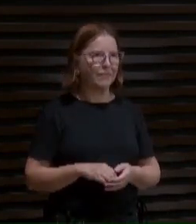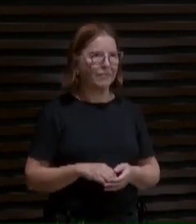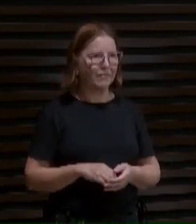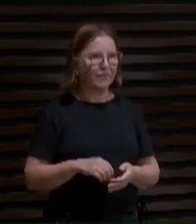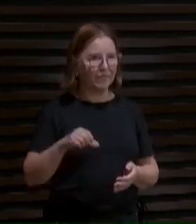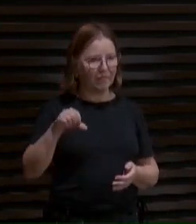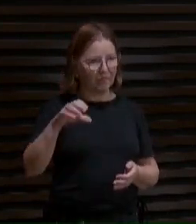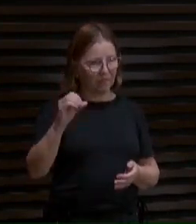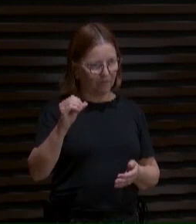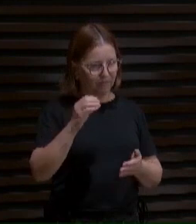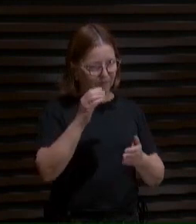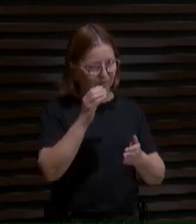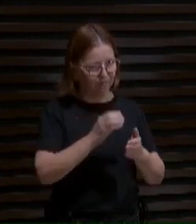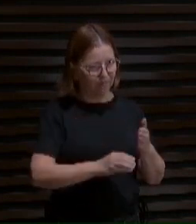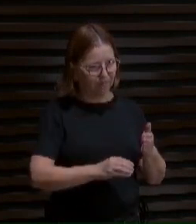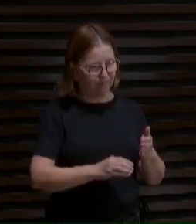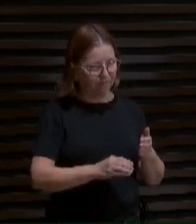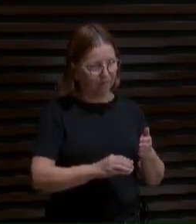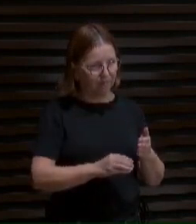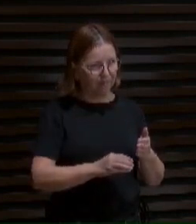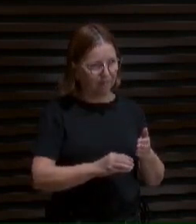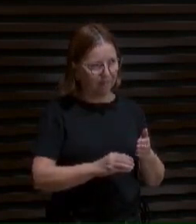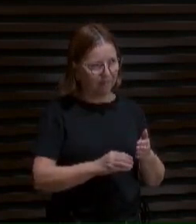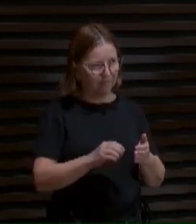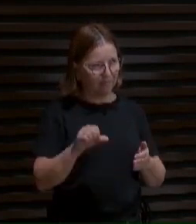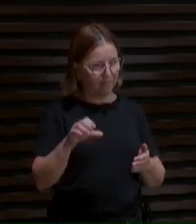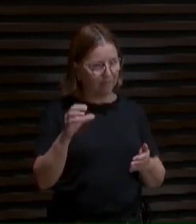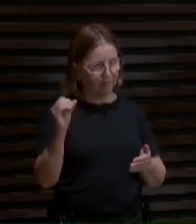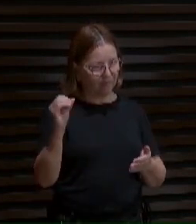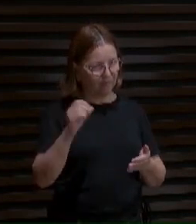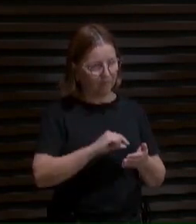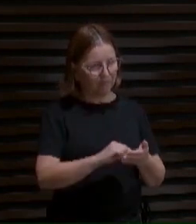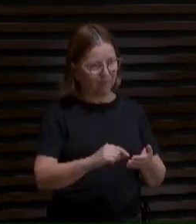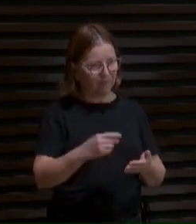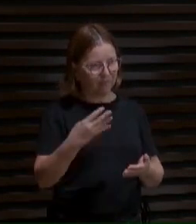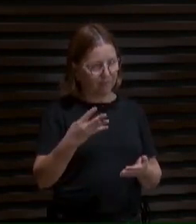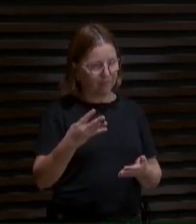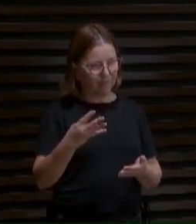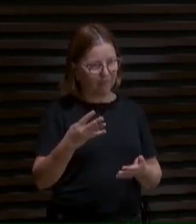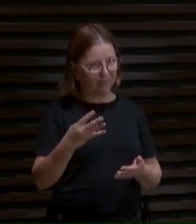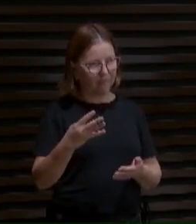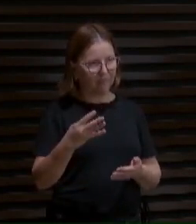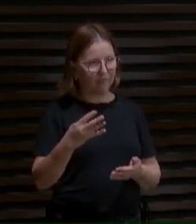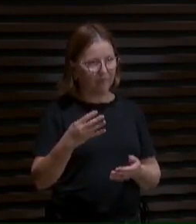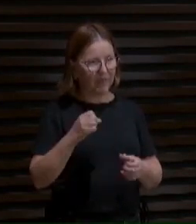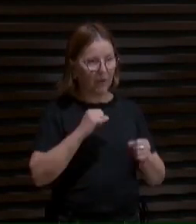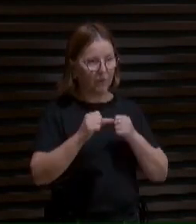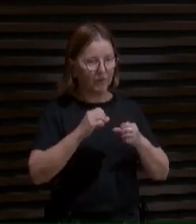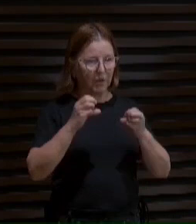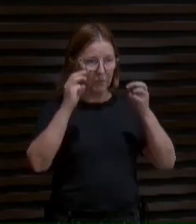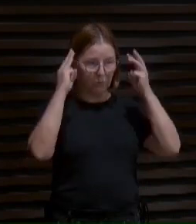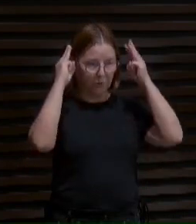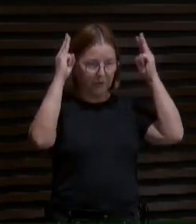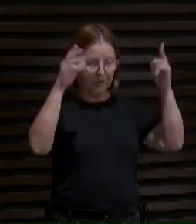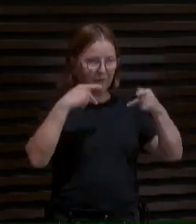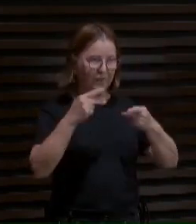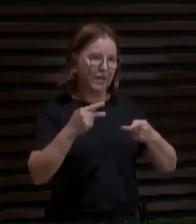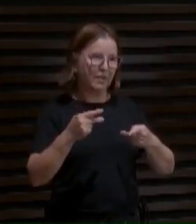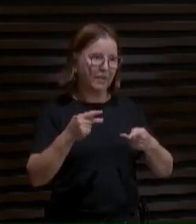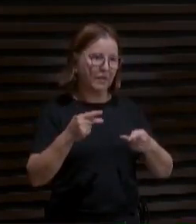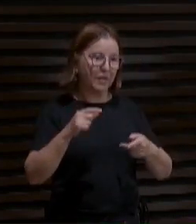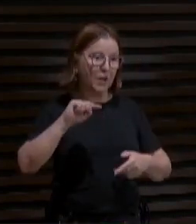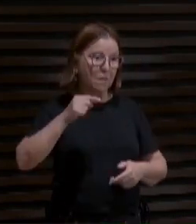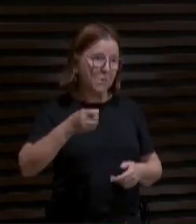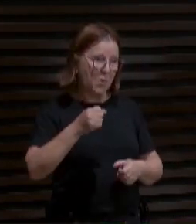Esse salmo é um salmo de Moisés. E ele fala que 1000 anos